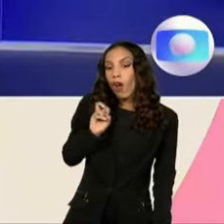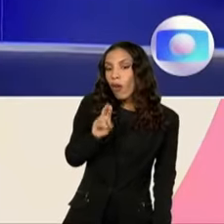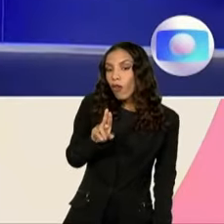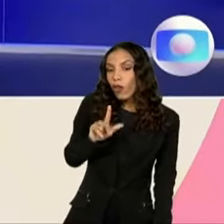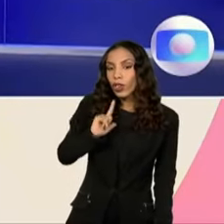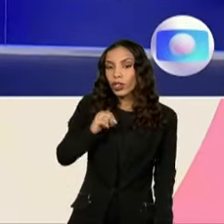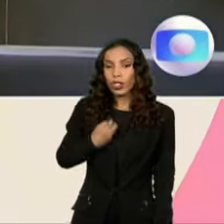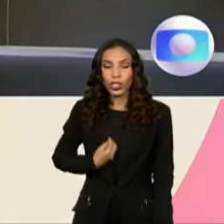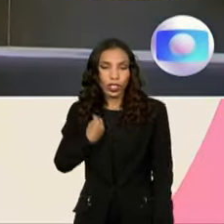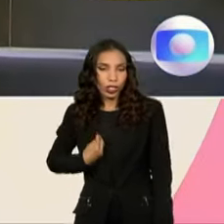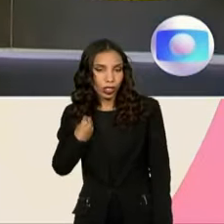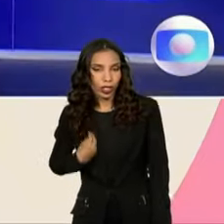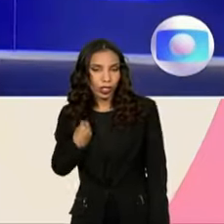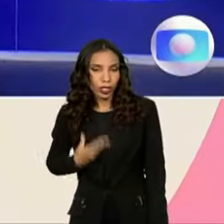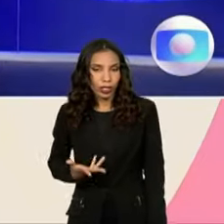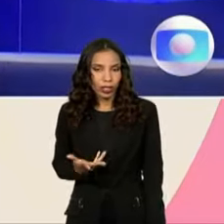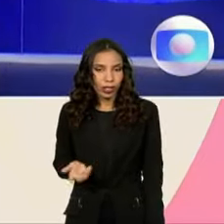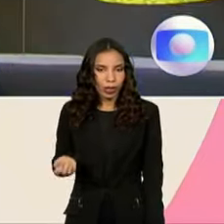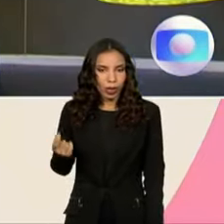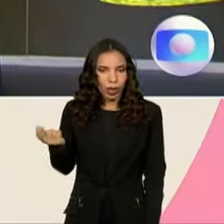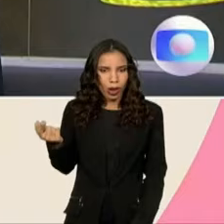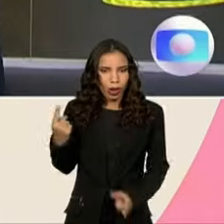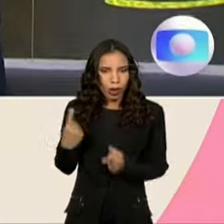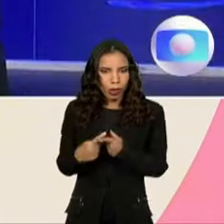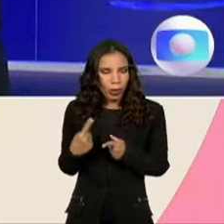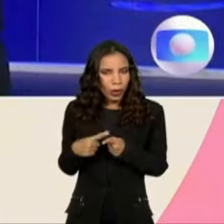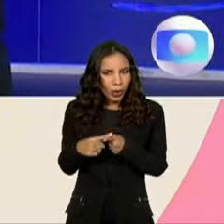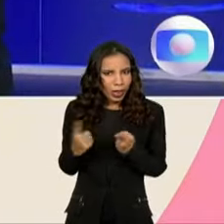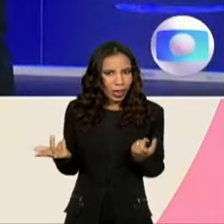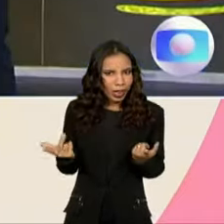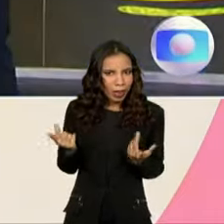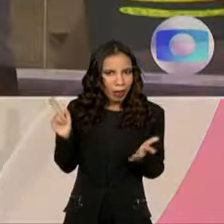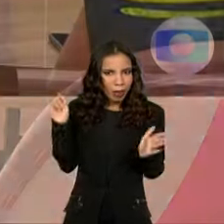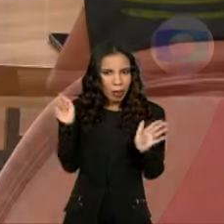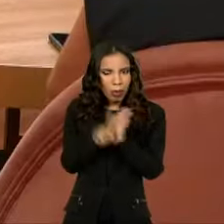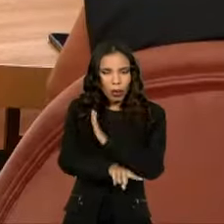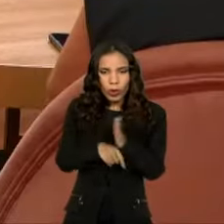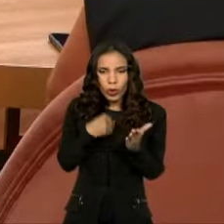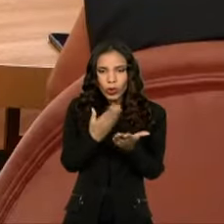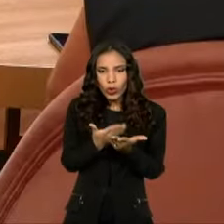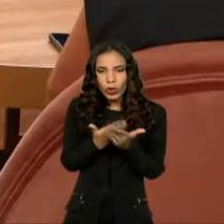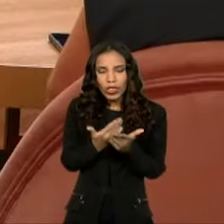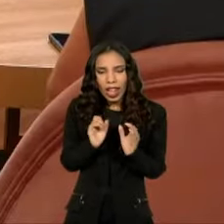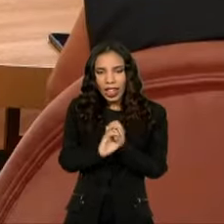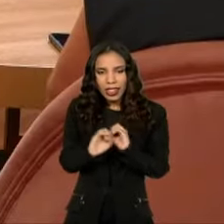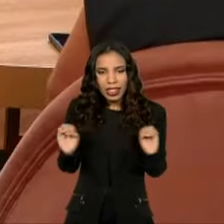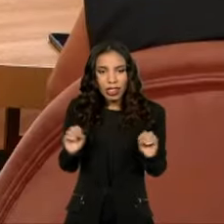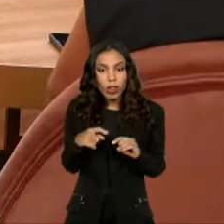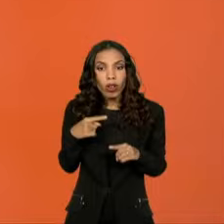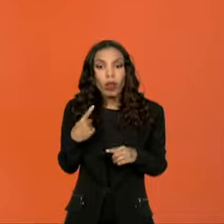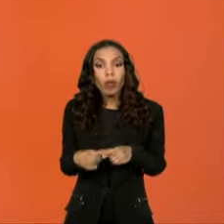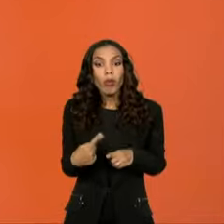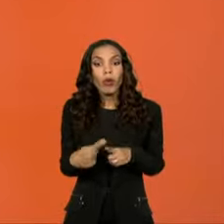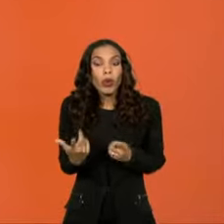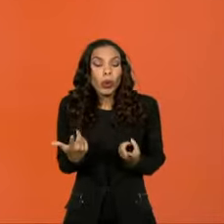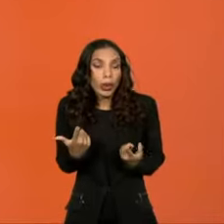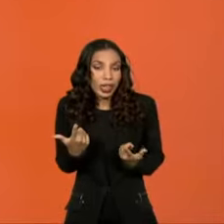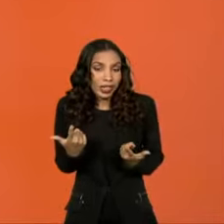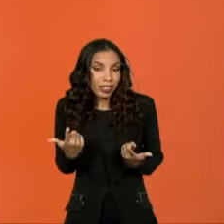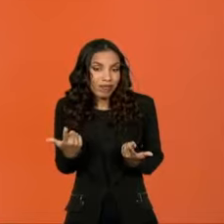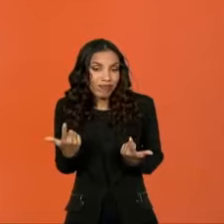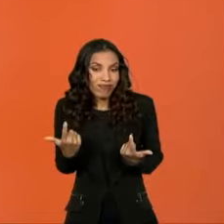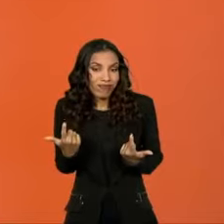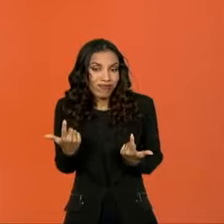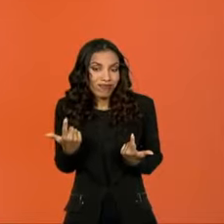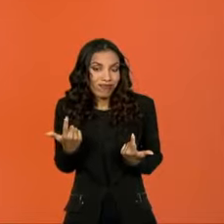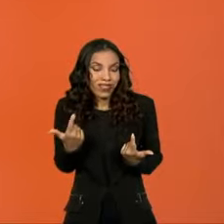eu vou fazer o que ela fez. Ela não é? Porque agora eu estou... Essa pergunta eu não tinha nem estudado de fazer, porque, mas... É, porque assim, eu